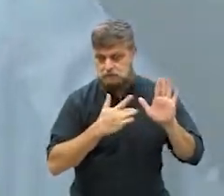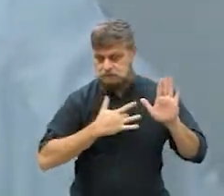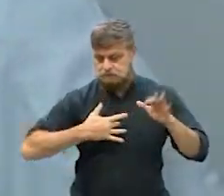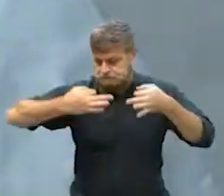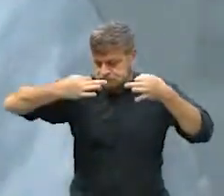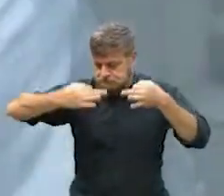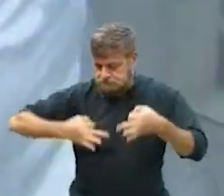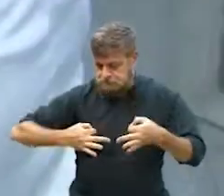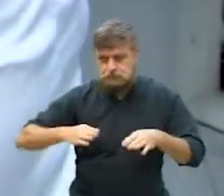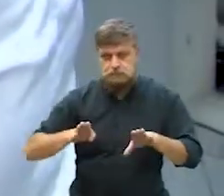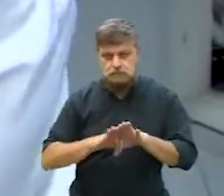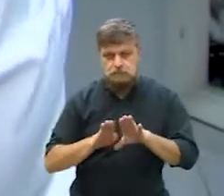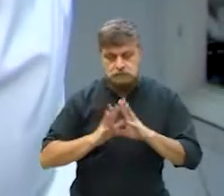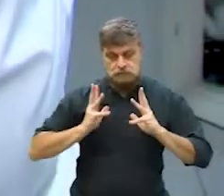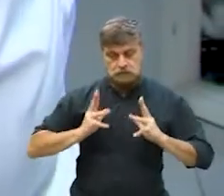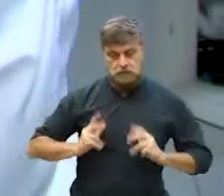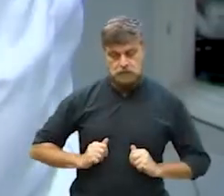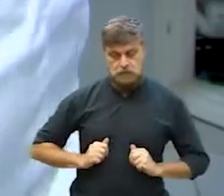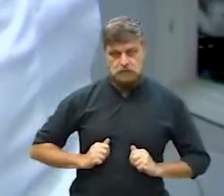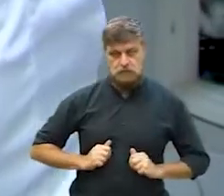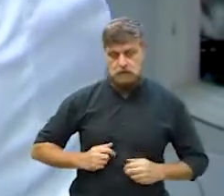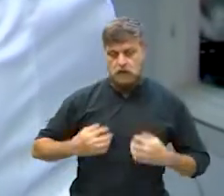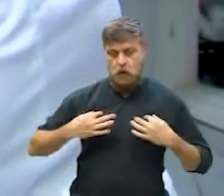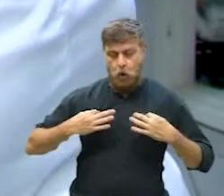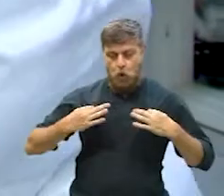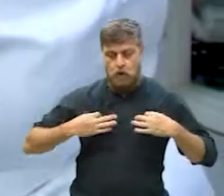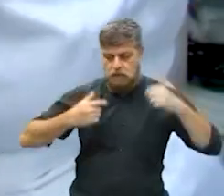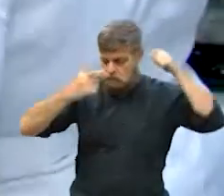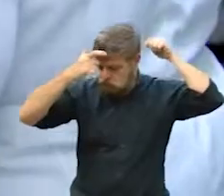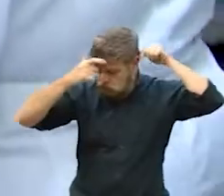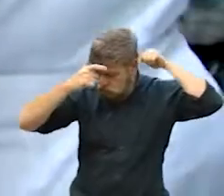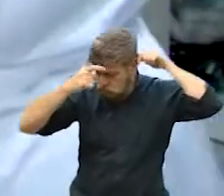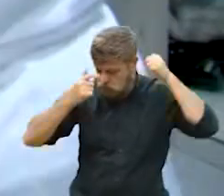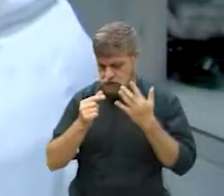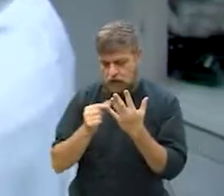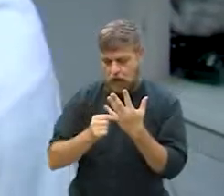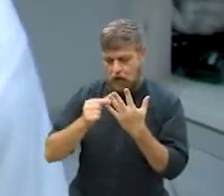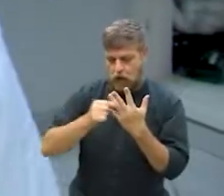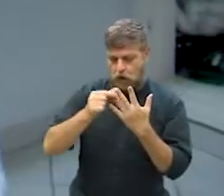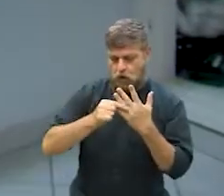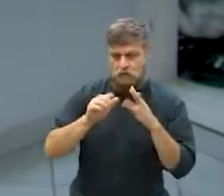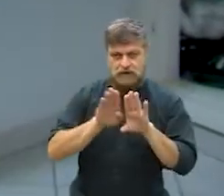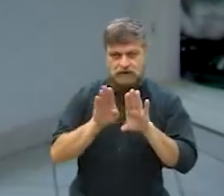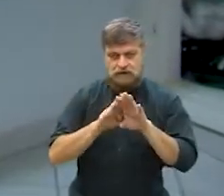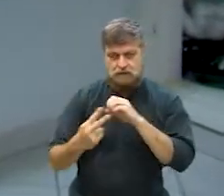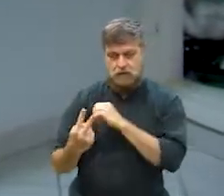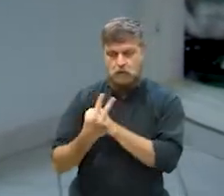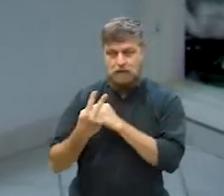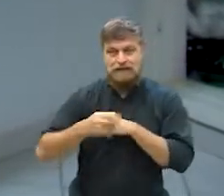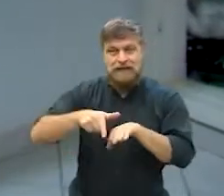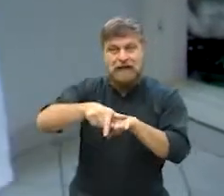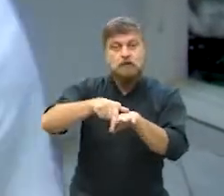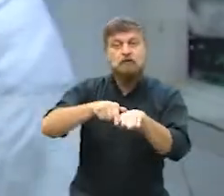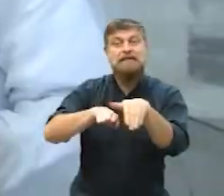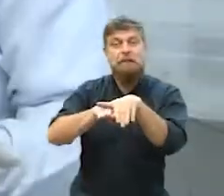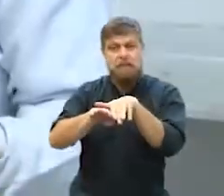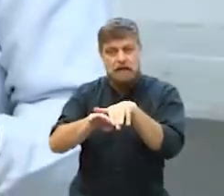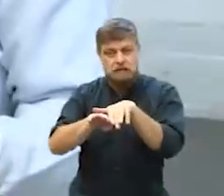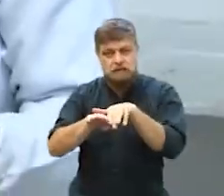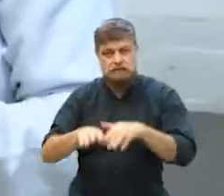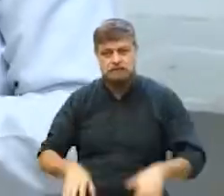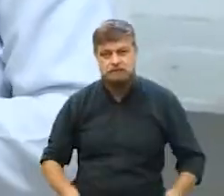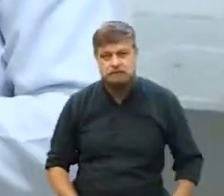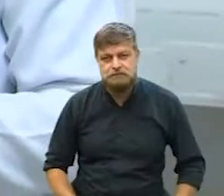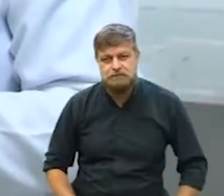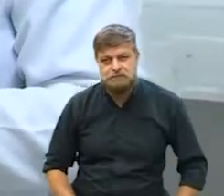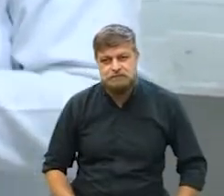é rígido. Só entra no laboratório quem veste touca, luvas, jaleco e proteção para os sapatos.